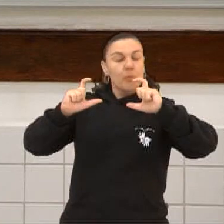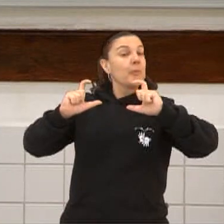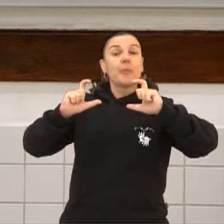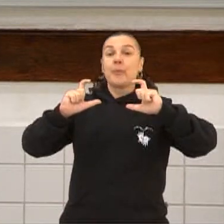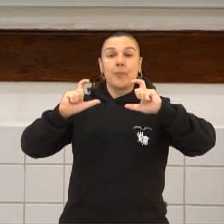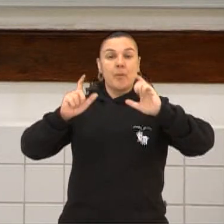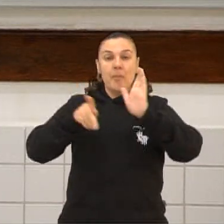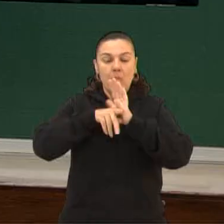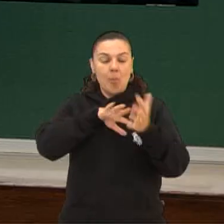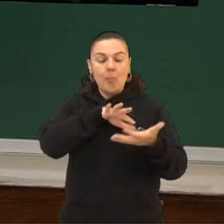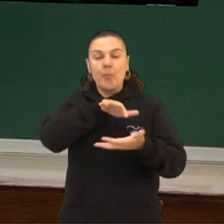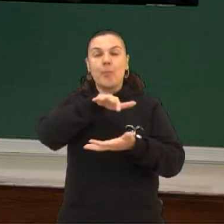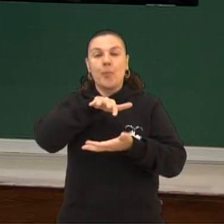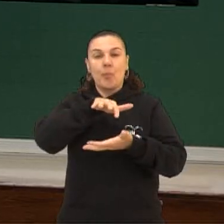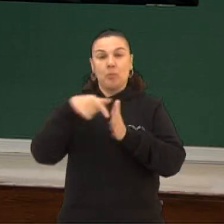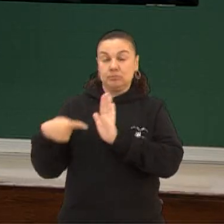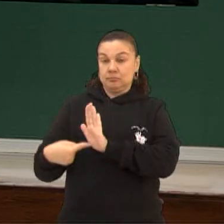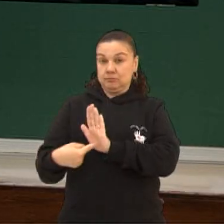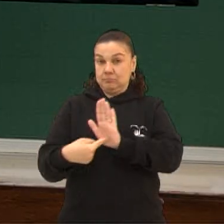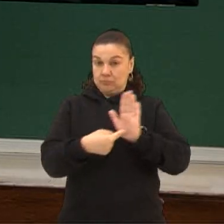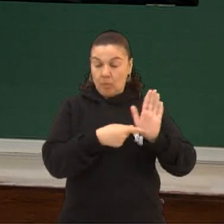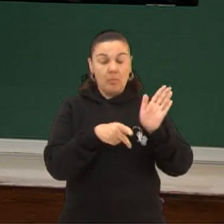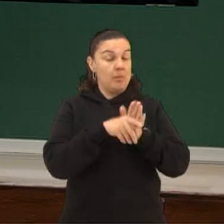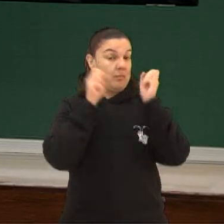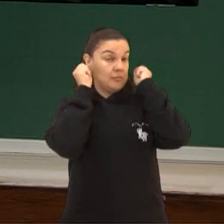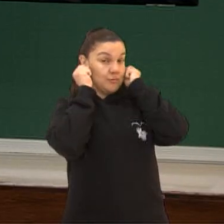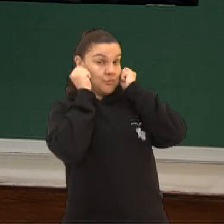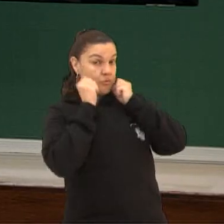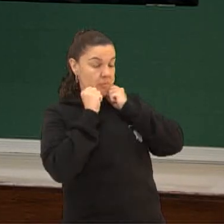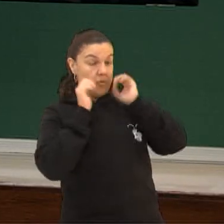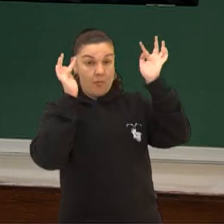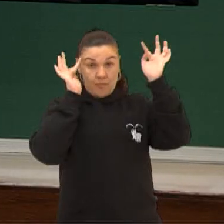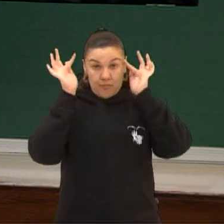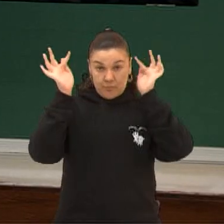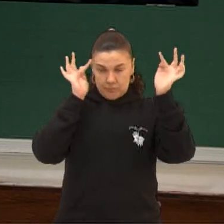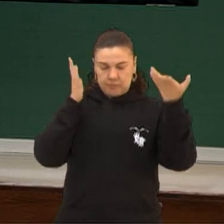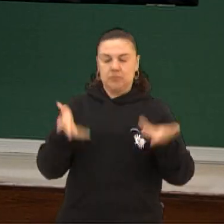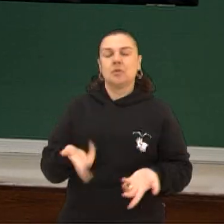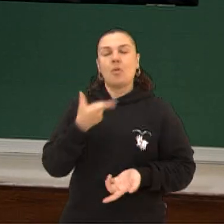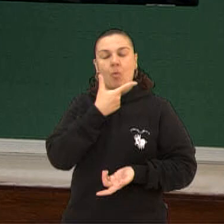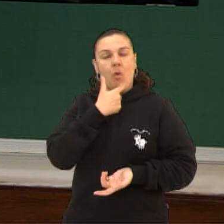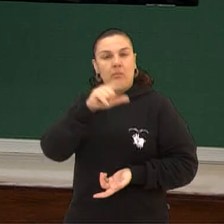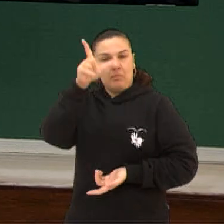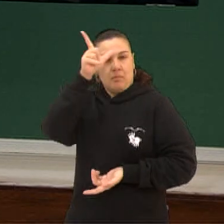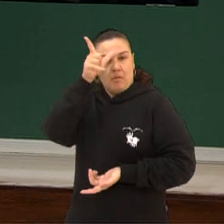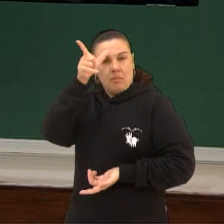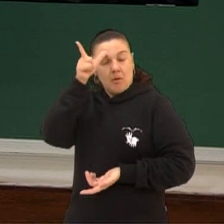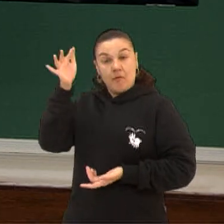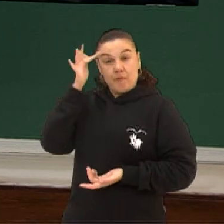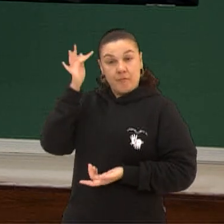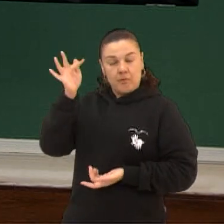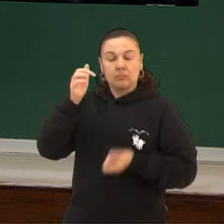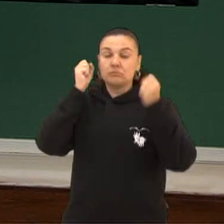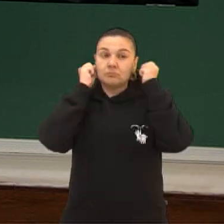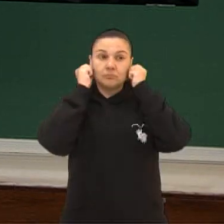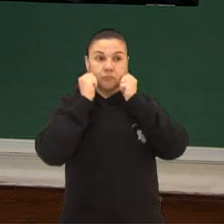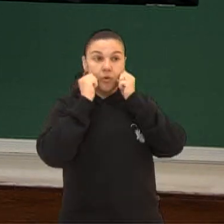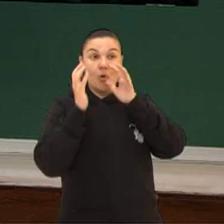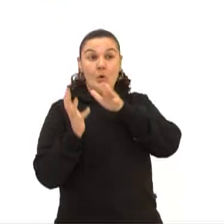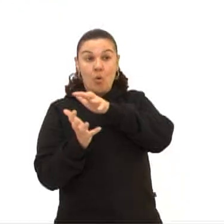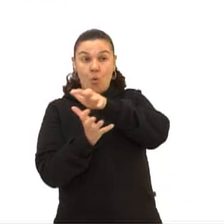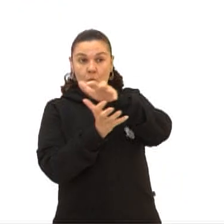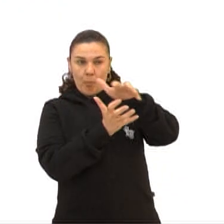a questão do mundo como vontade e representação de Schopenhauer, uma obra escrita pelo filósofo alemão Schopenhauer, O Mundo como Vontade e